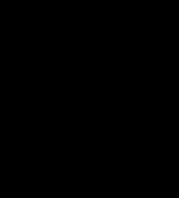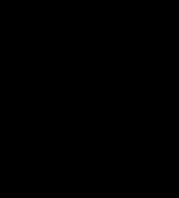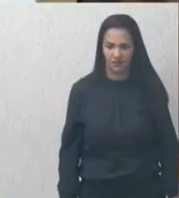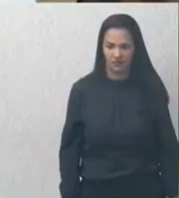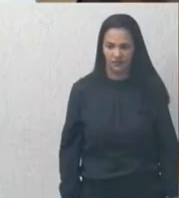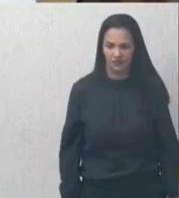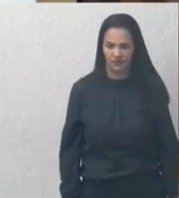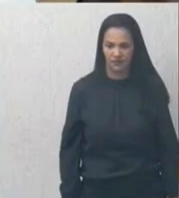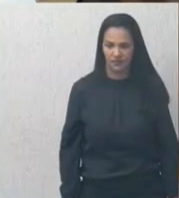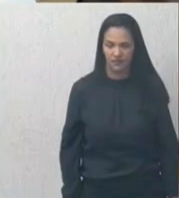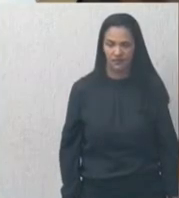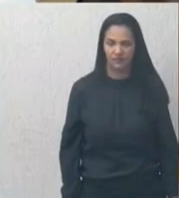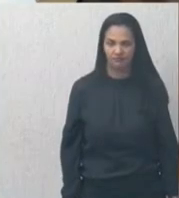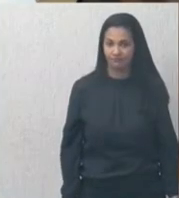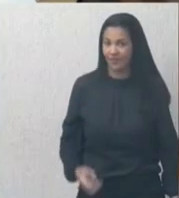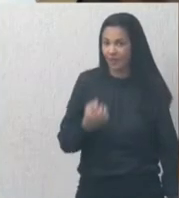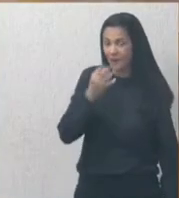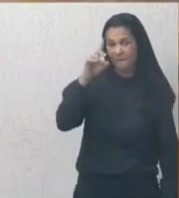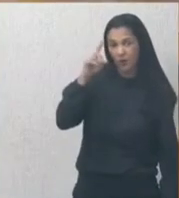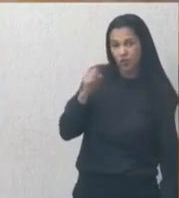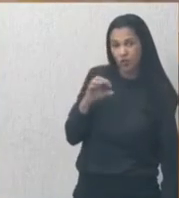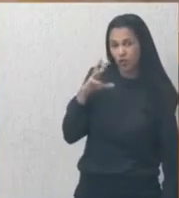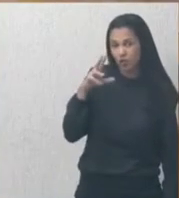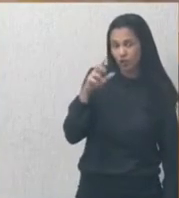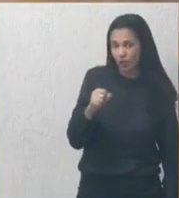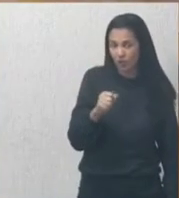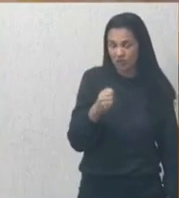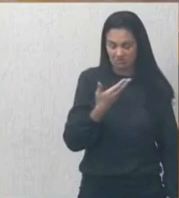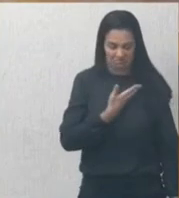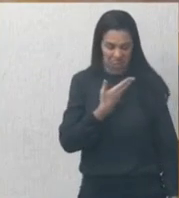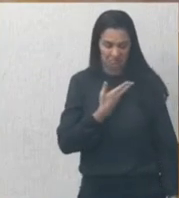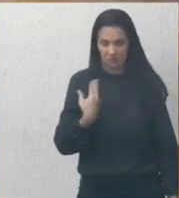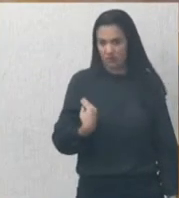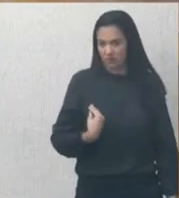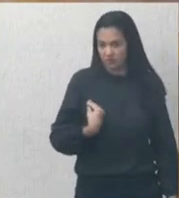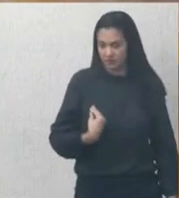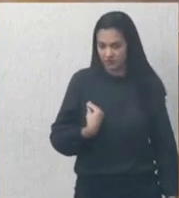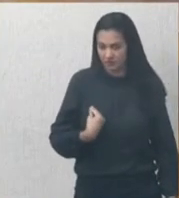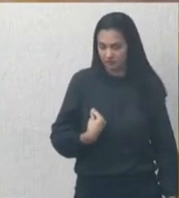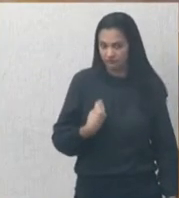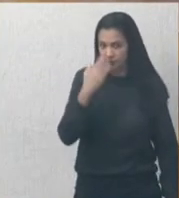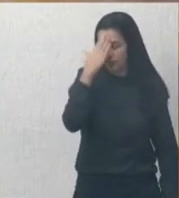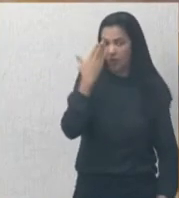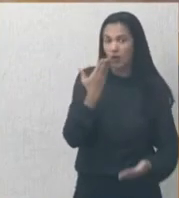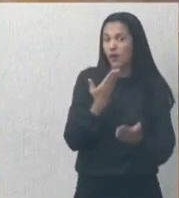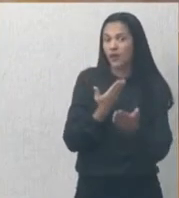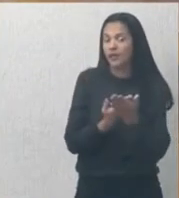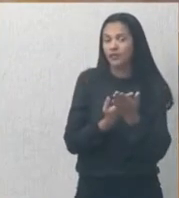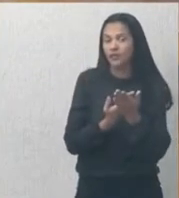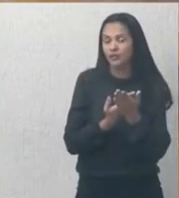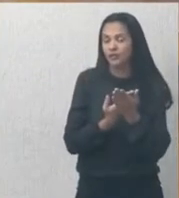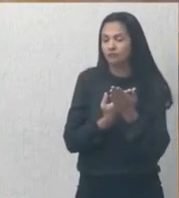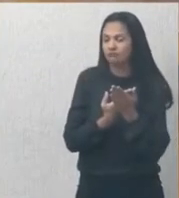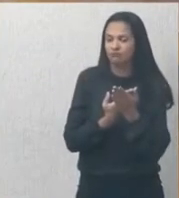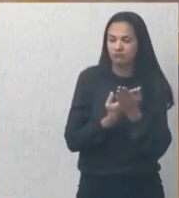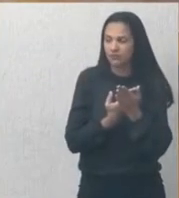lá Bom dia a todos bom dia à mesa principal aos colegas aqui presentes né Eu acredito que algumas